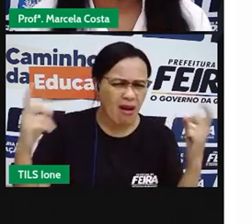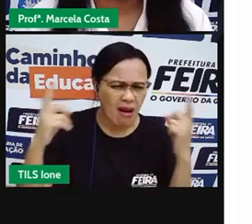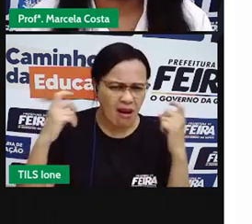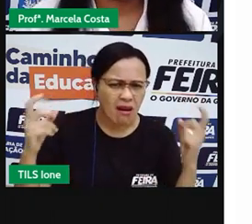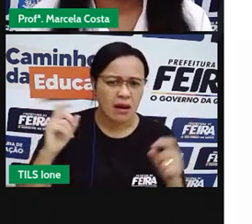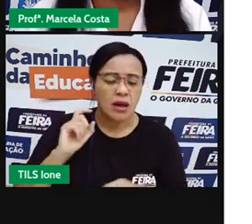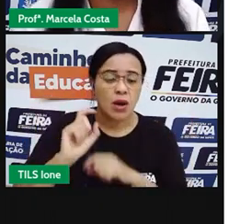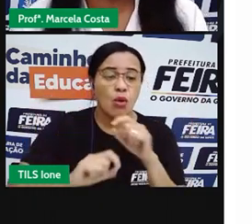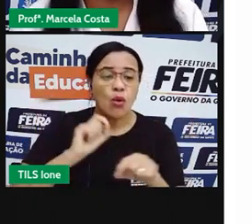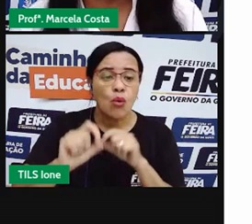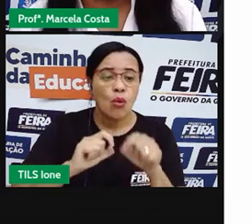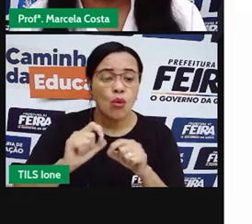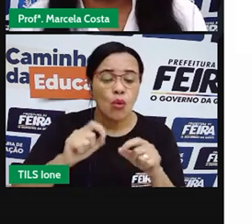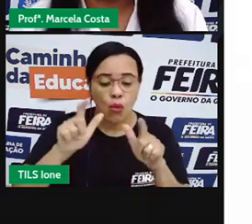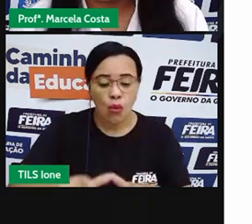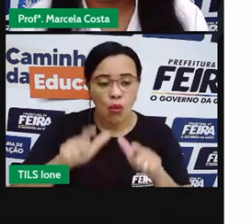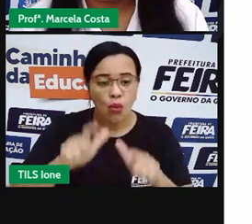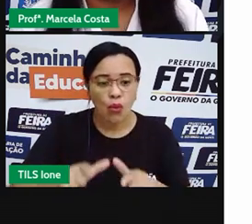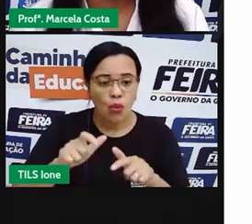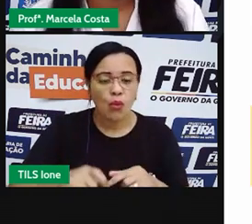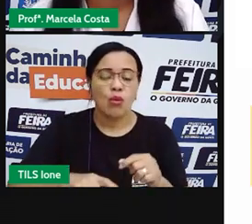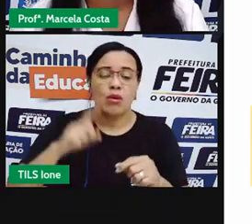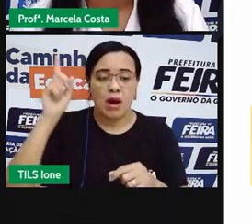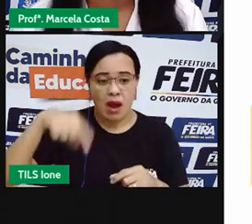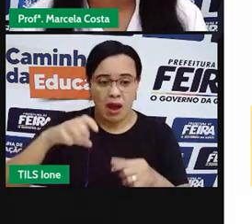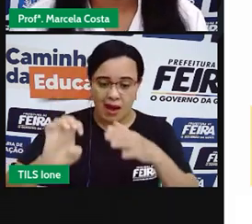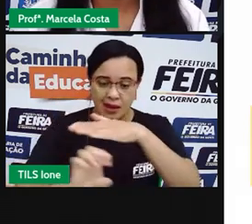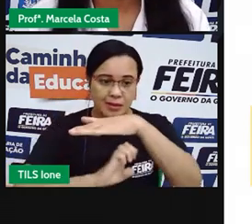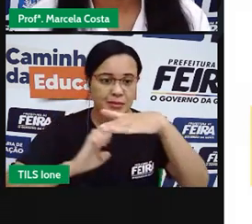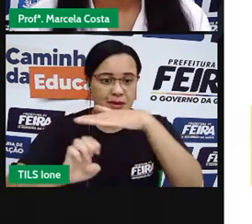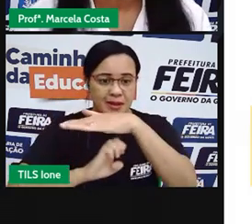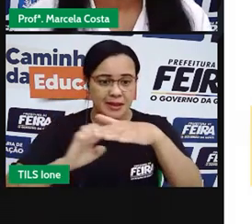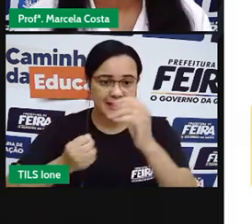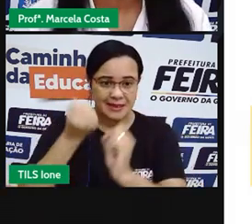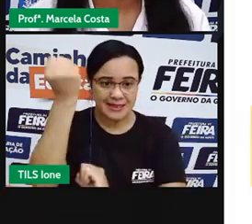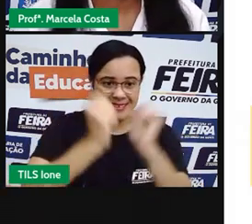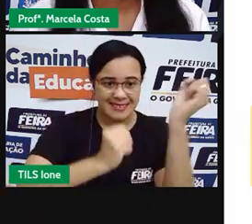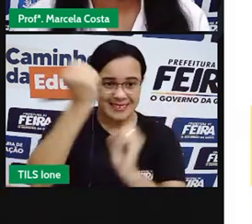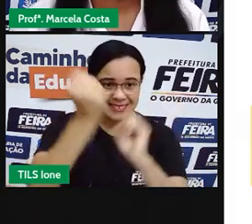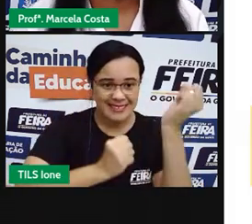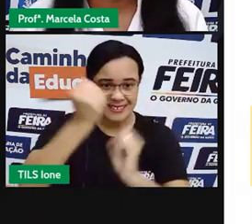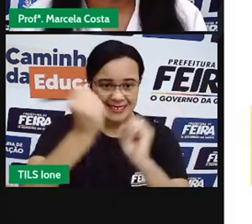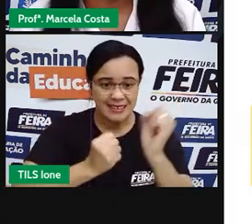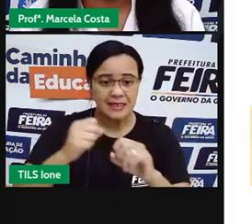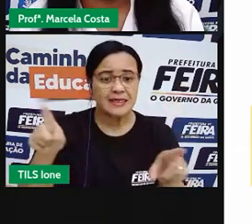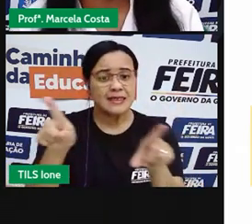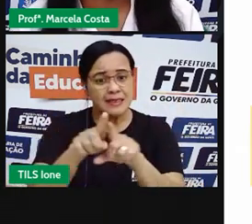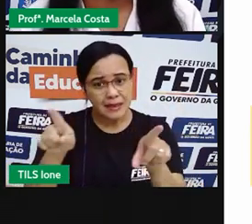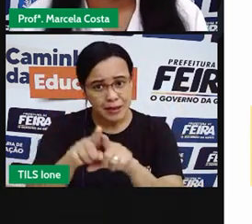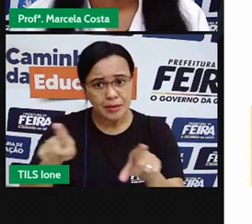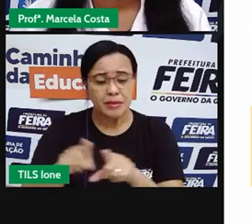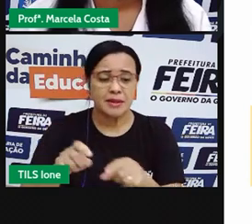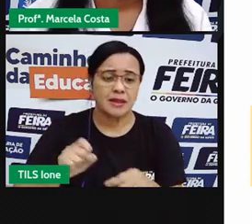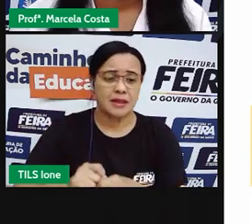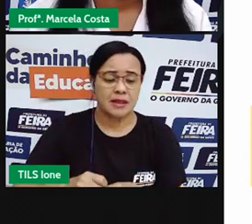nas indústrias e em obras urbanas, né? Causados por equipamentos industriais,